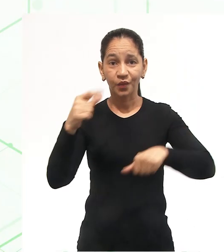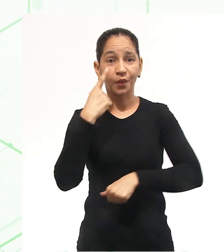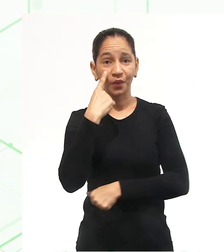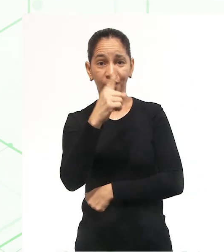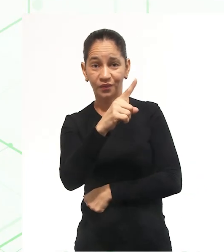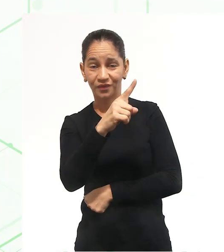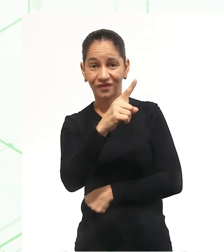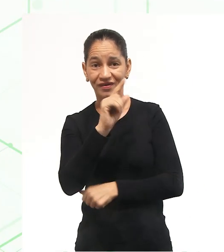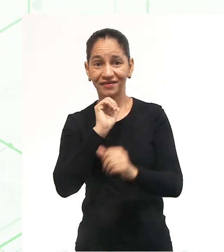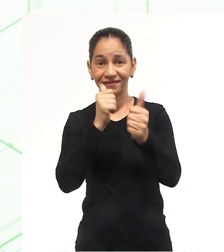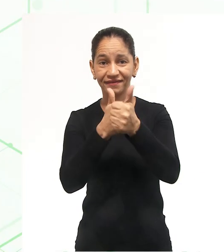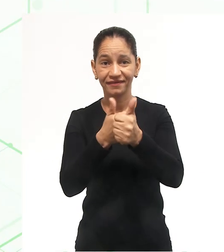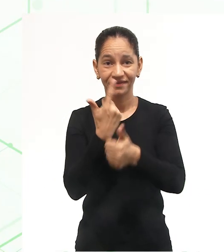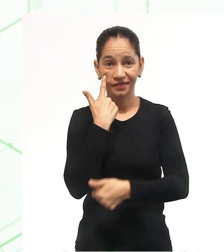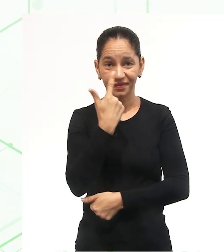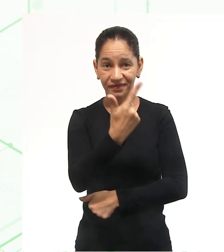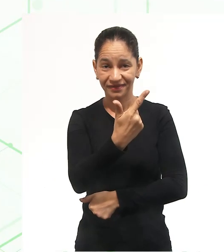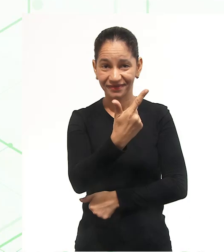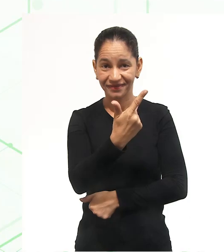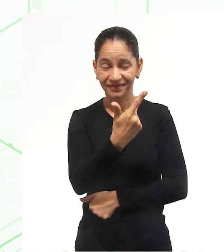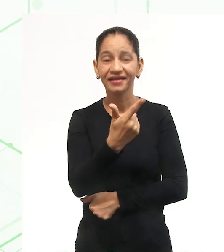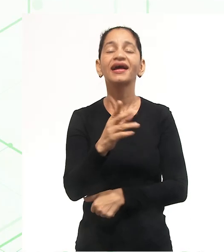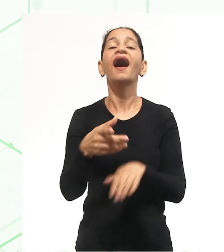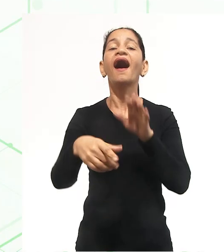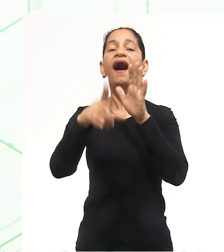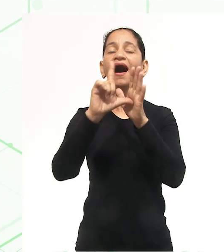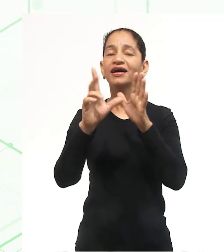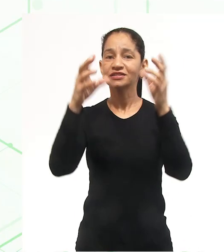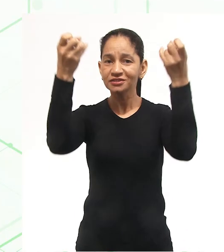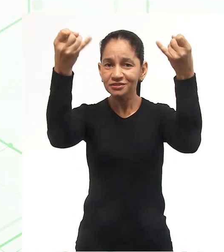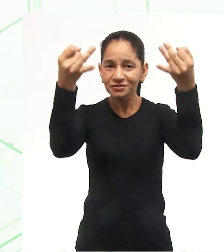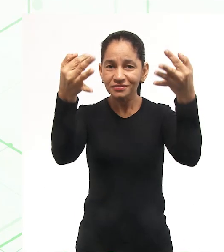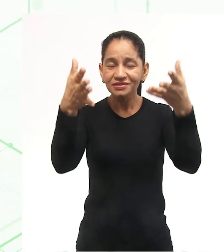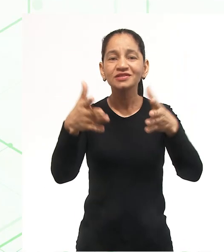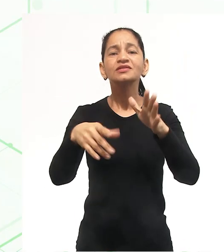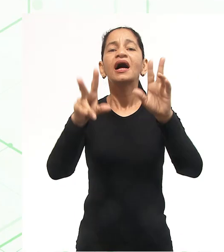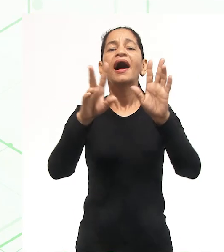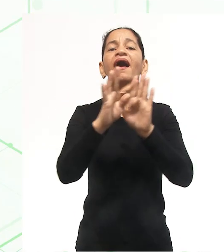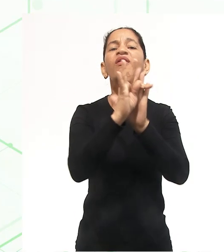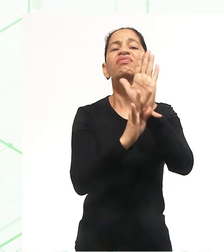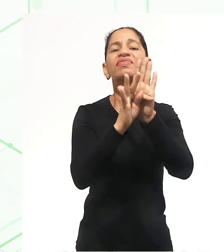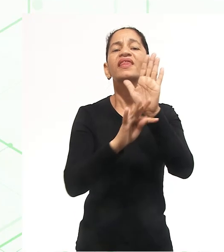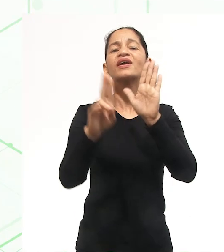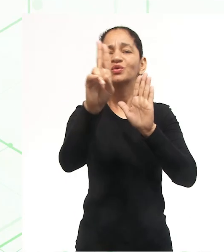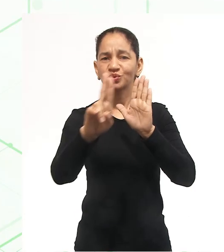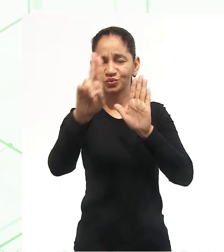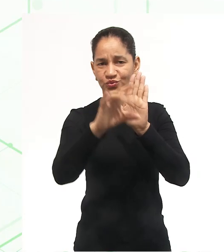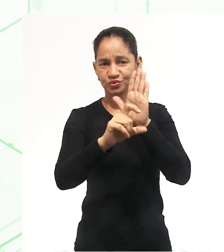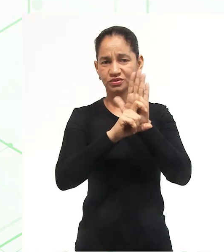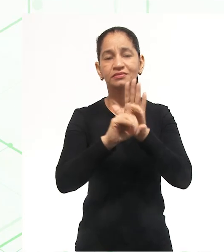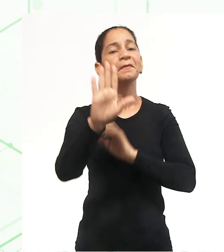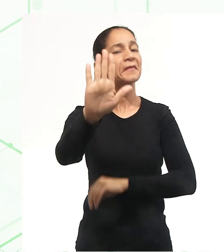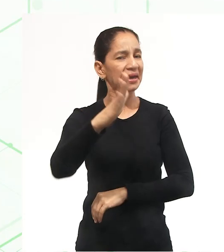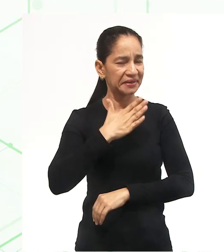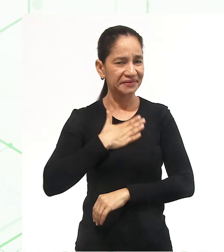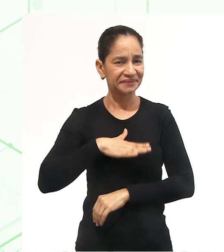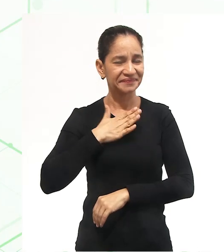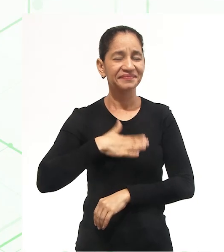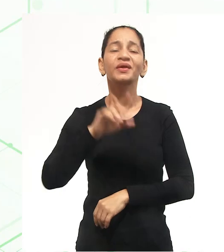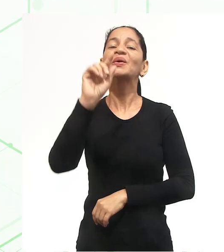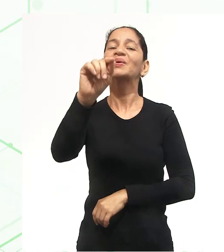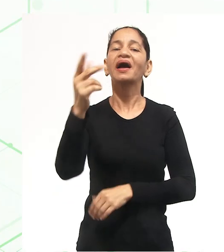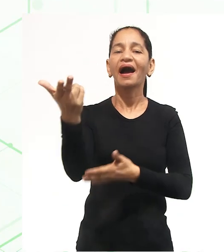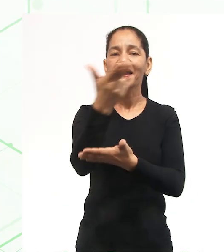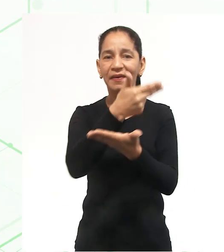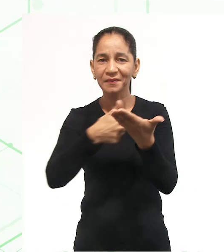que vocês podem acompanhar, antes de falar do texto em si, as imagens, né? Essa